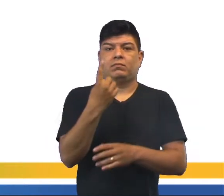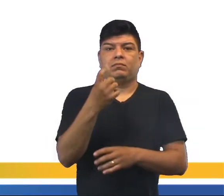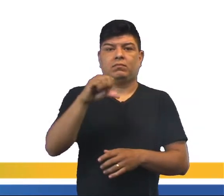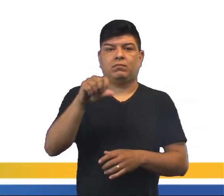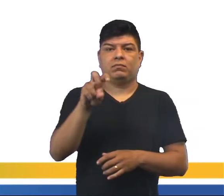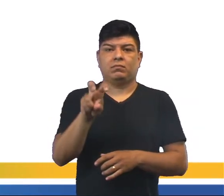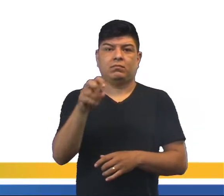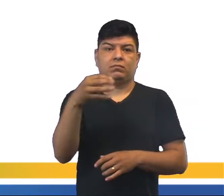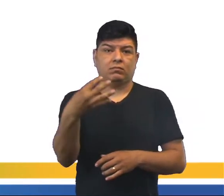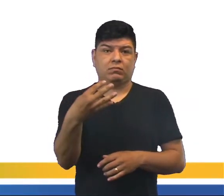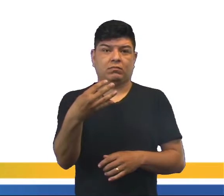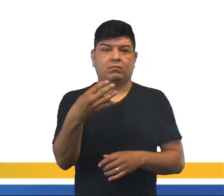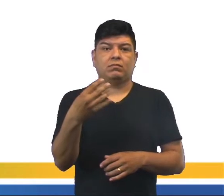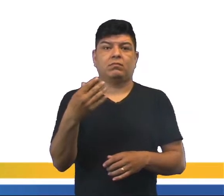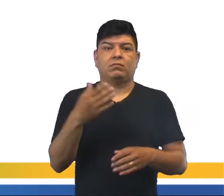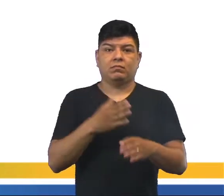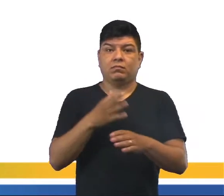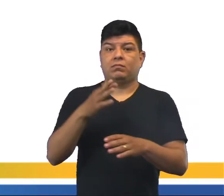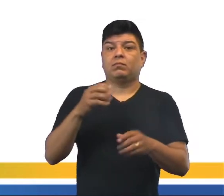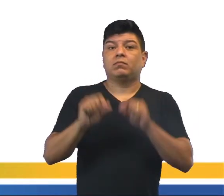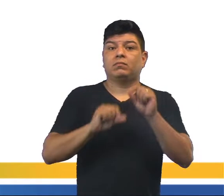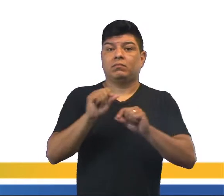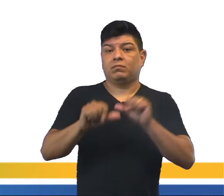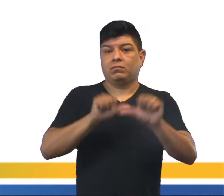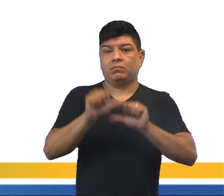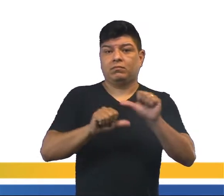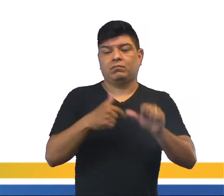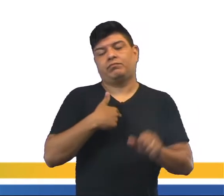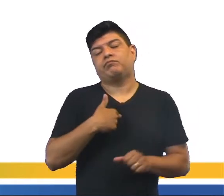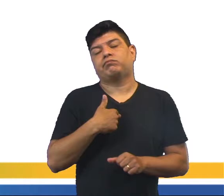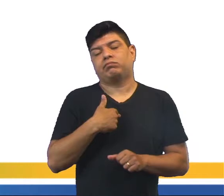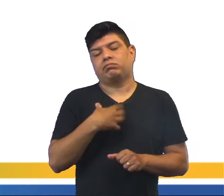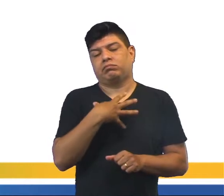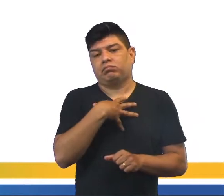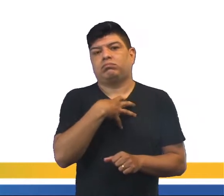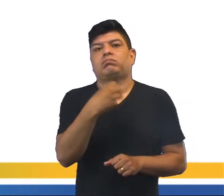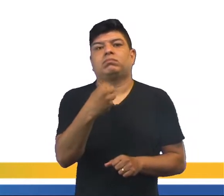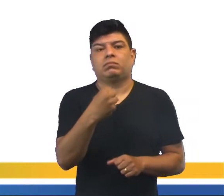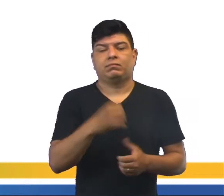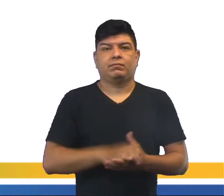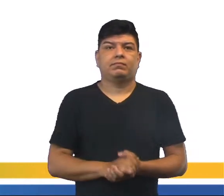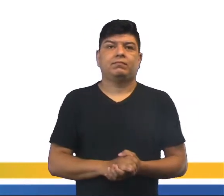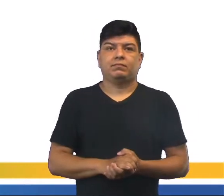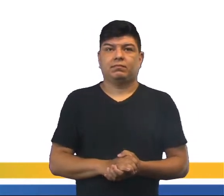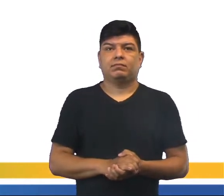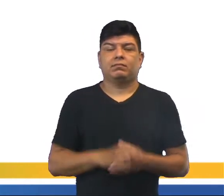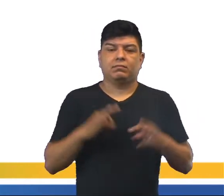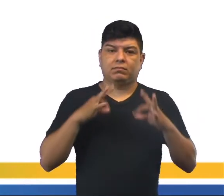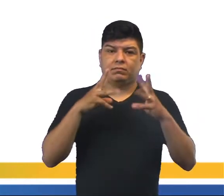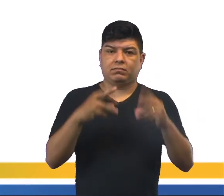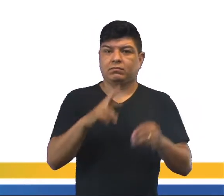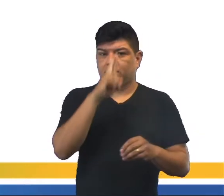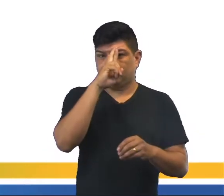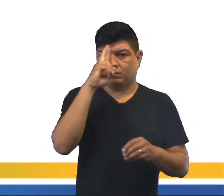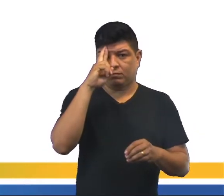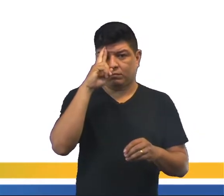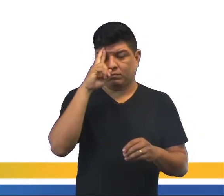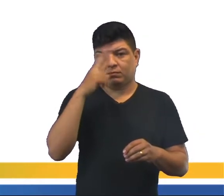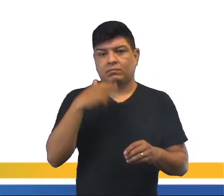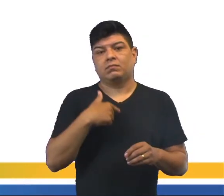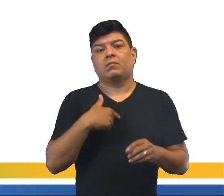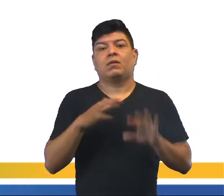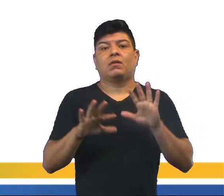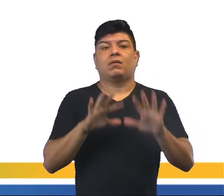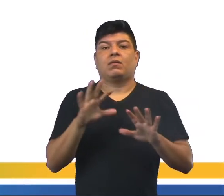1954 saiu da vida para entrar na história. Getúlio Vargas se suicidou. Em toda a história política brasileira, Getúlio